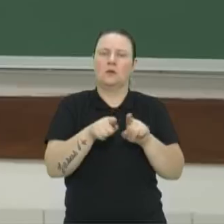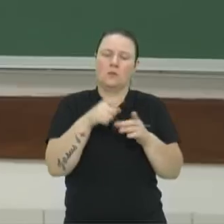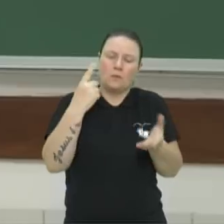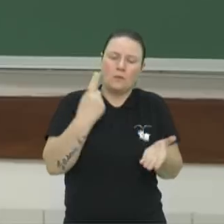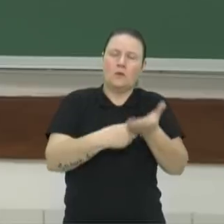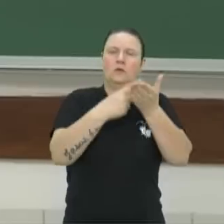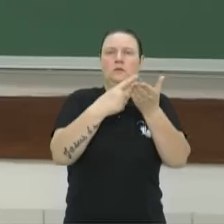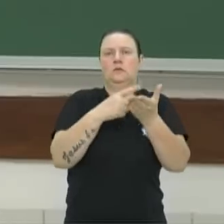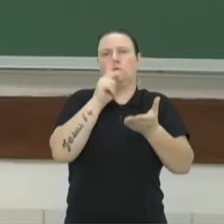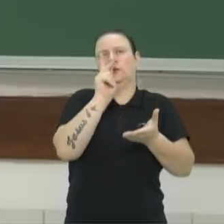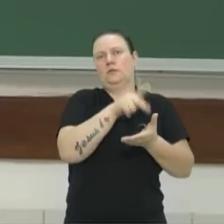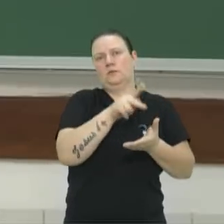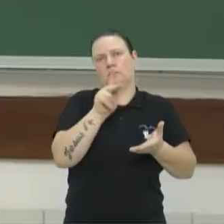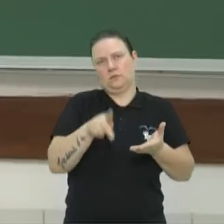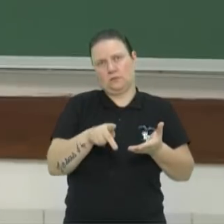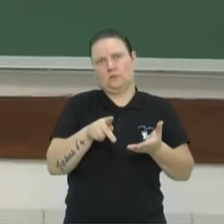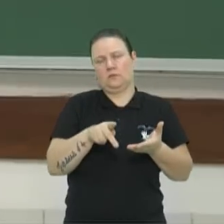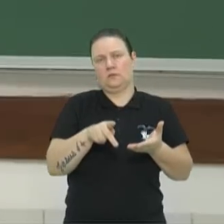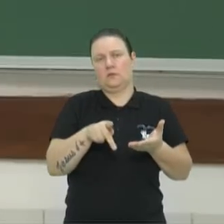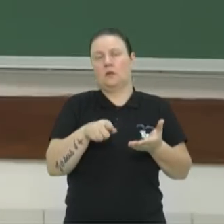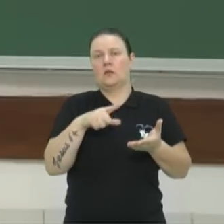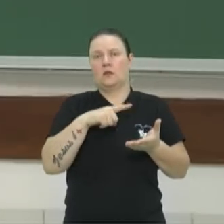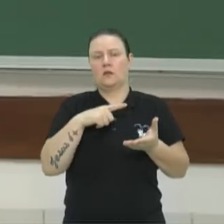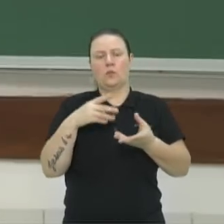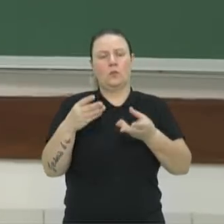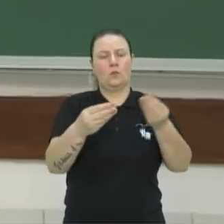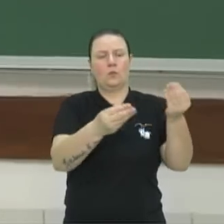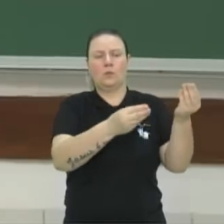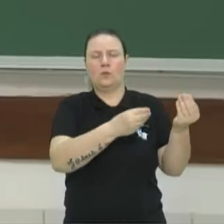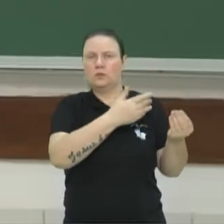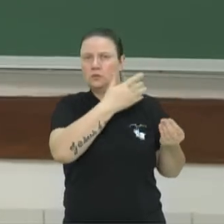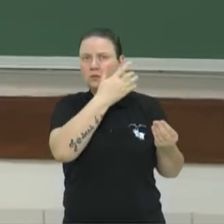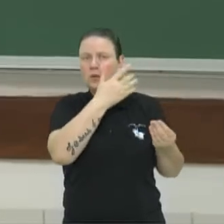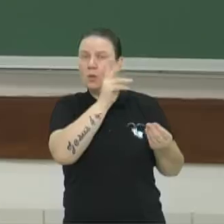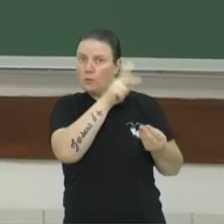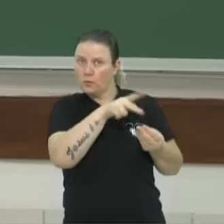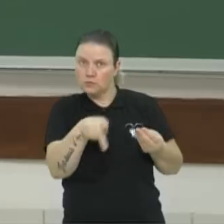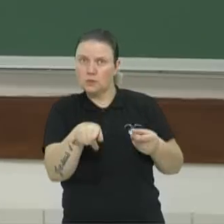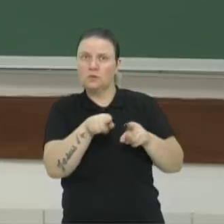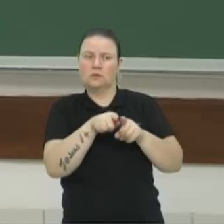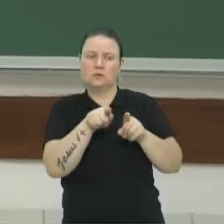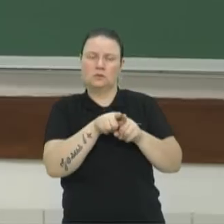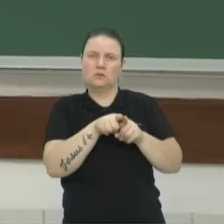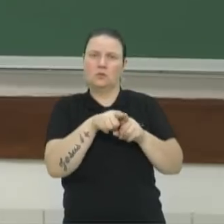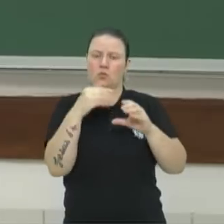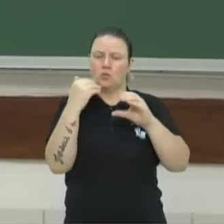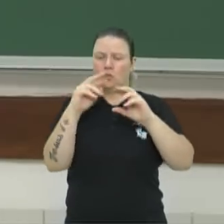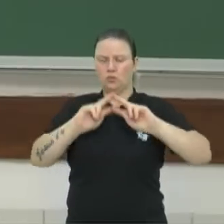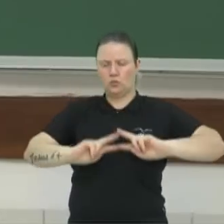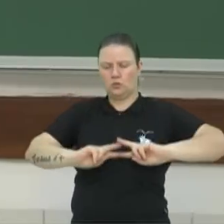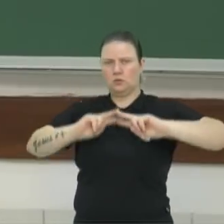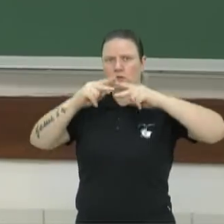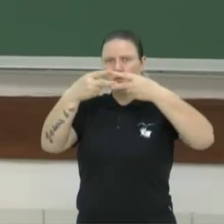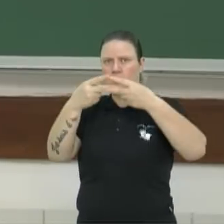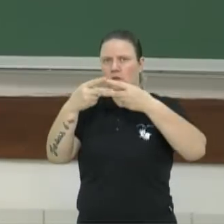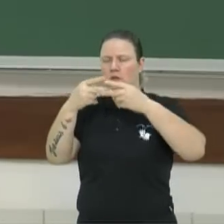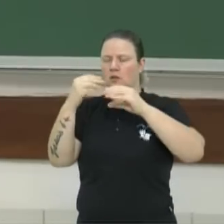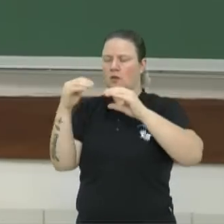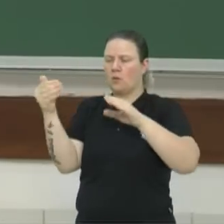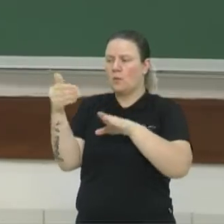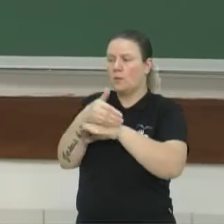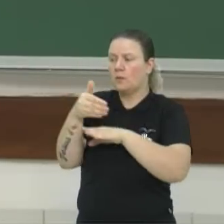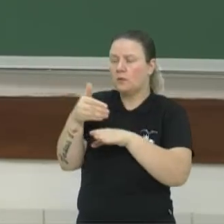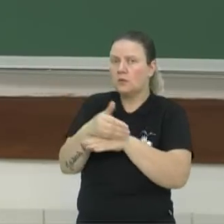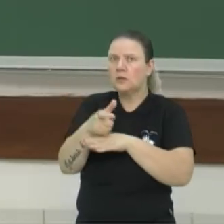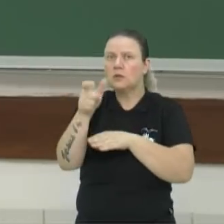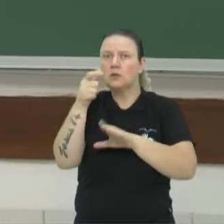pelos seus professores. Então, muitos professores estão enviando links para vocês participarem de videoaulas.